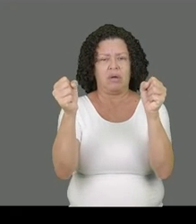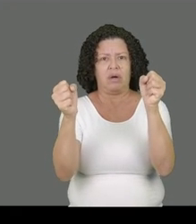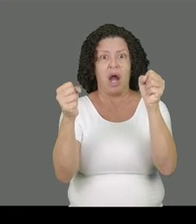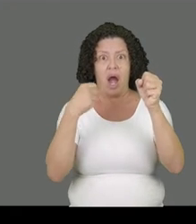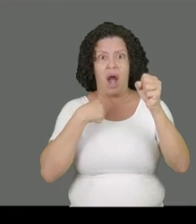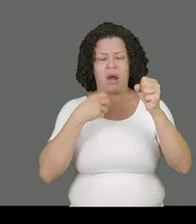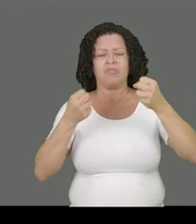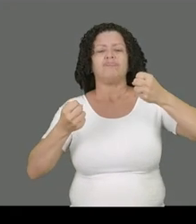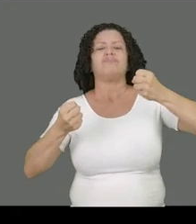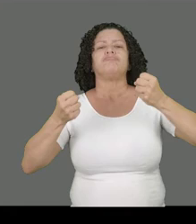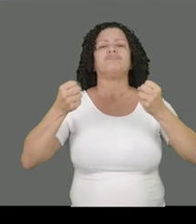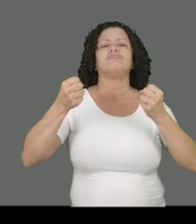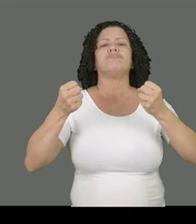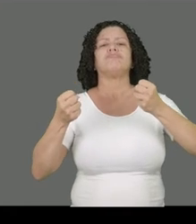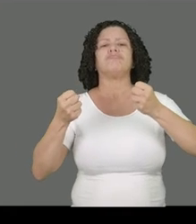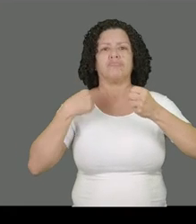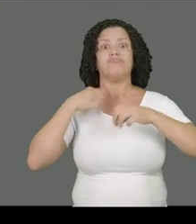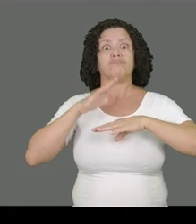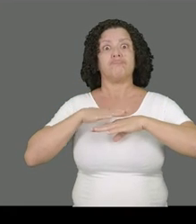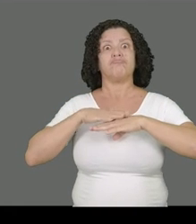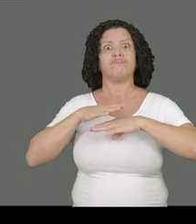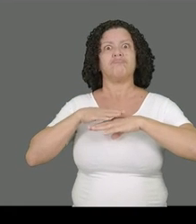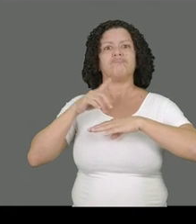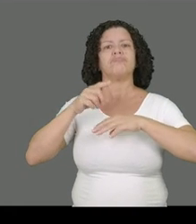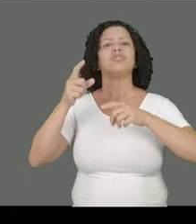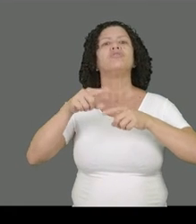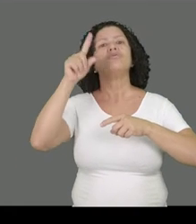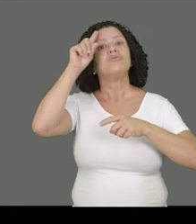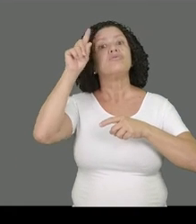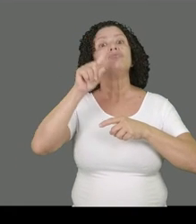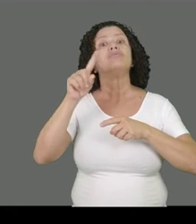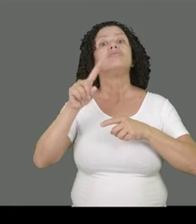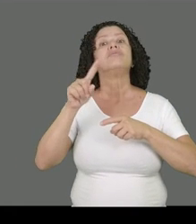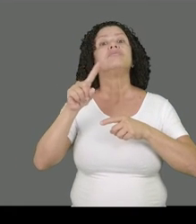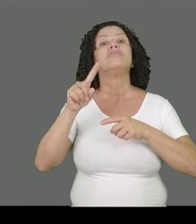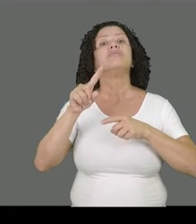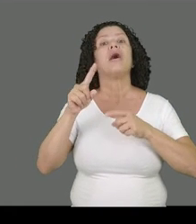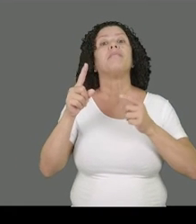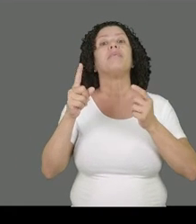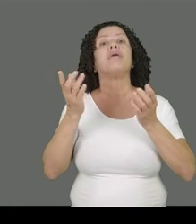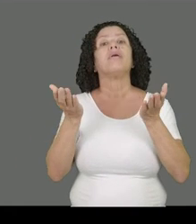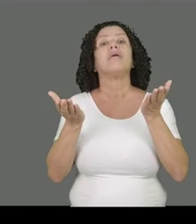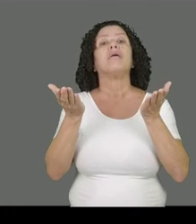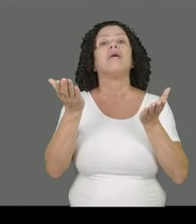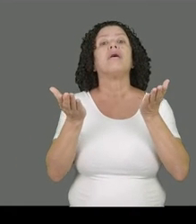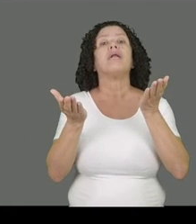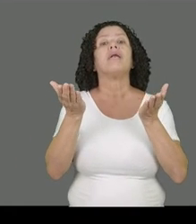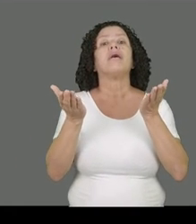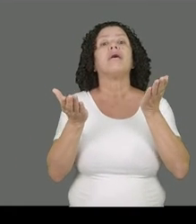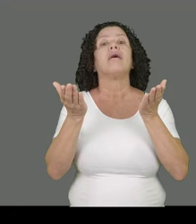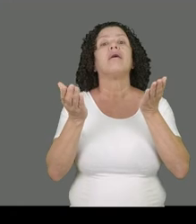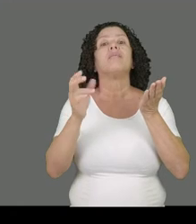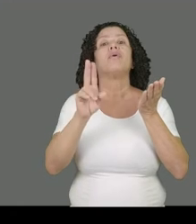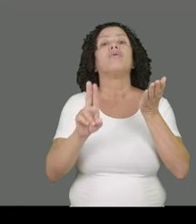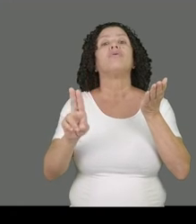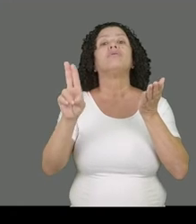mão de um condutor que nós ainda somos, que não sabe ter